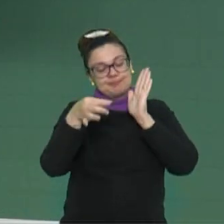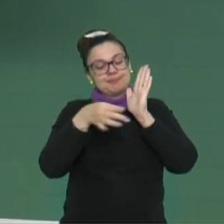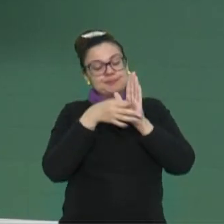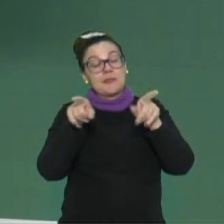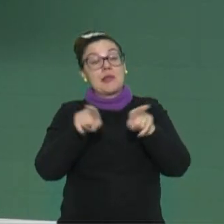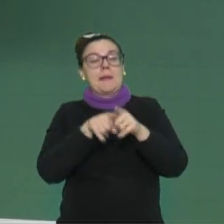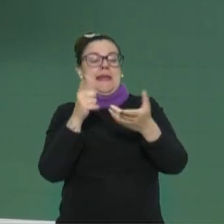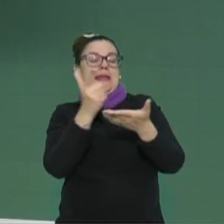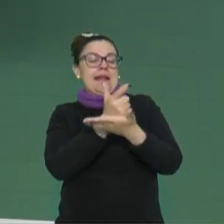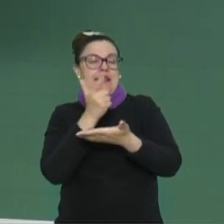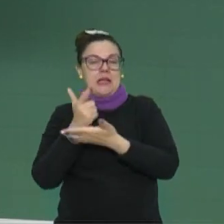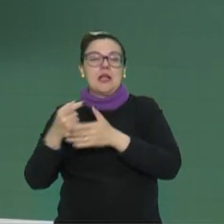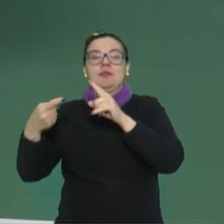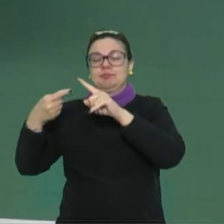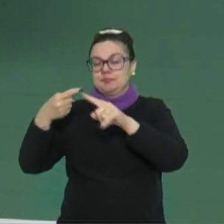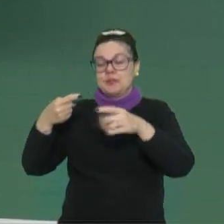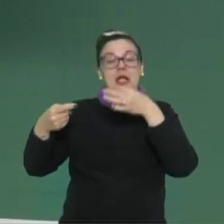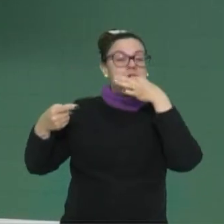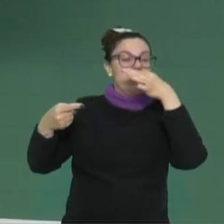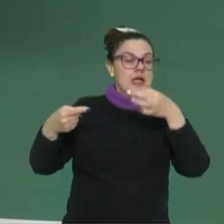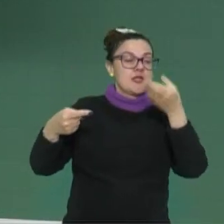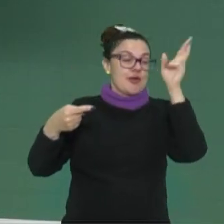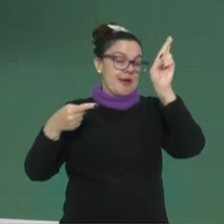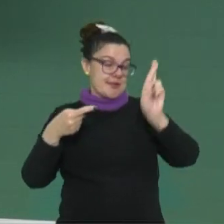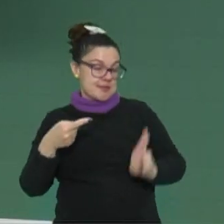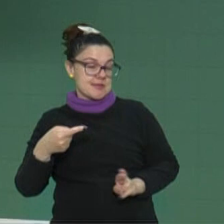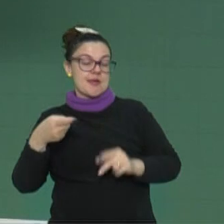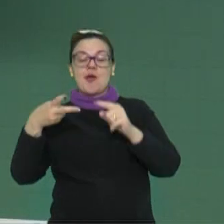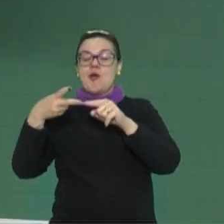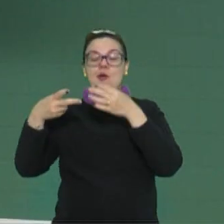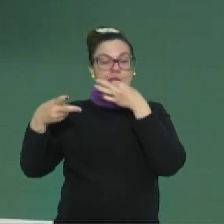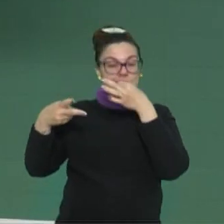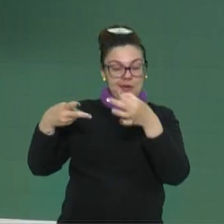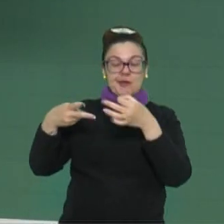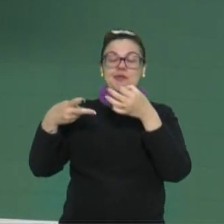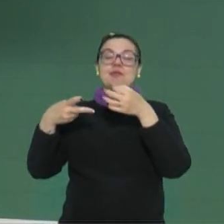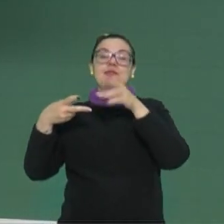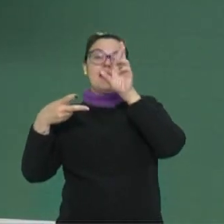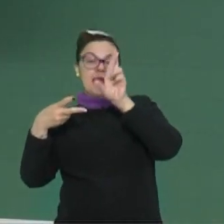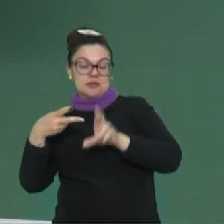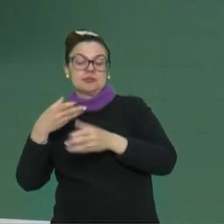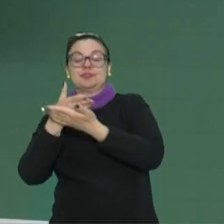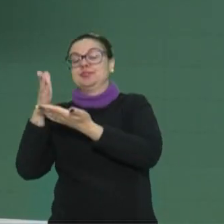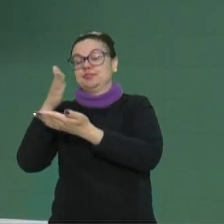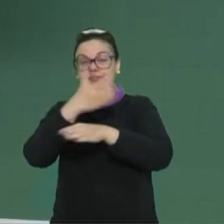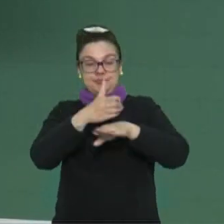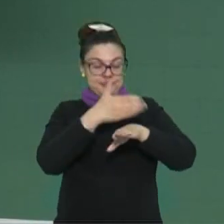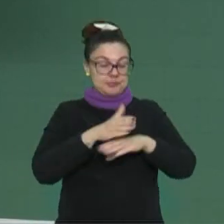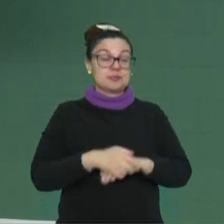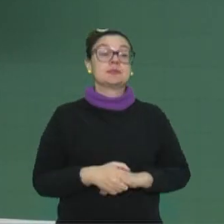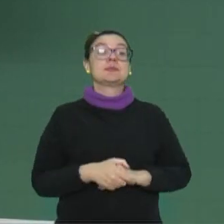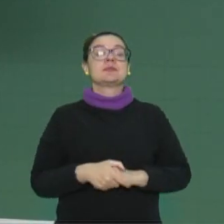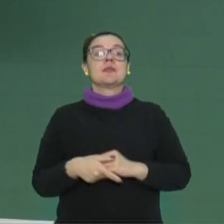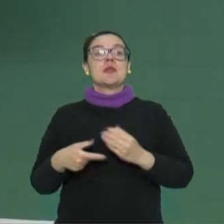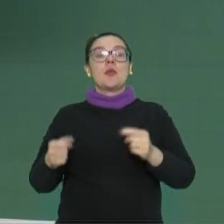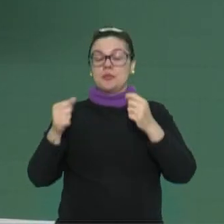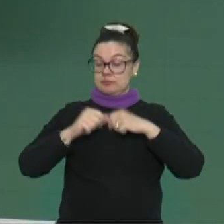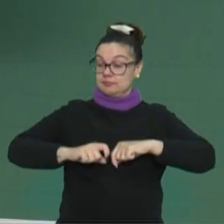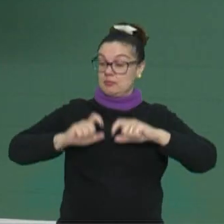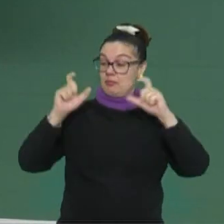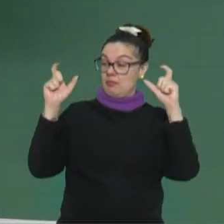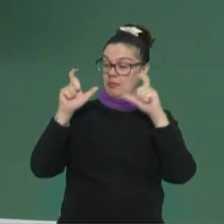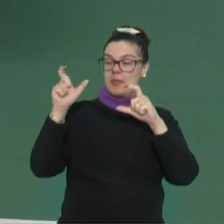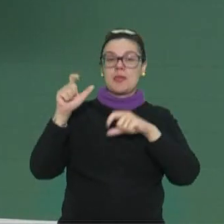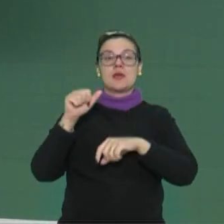Naqueles livros lá chamado Crítica da Razão Pura, Crítica da Razão Prática e por aí vai, né? Por isso fica evidente, então,